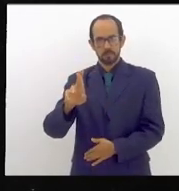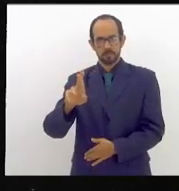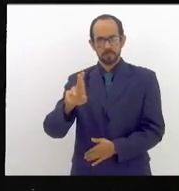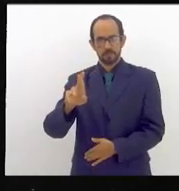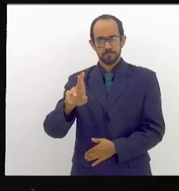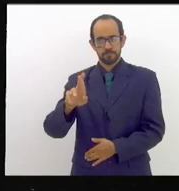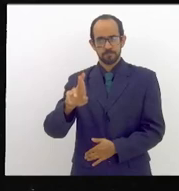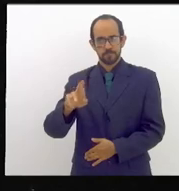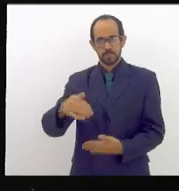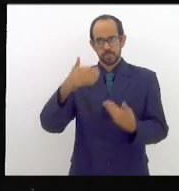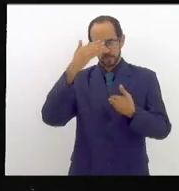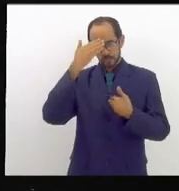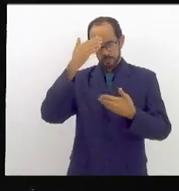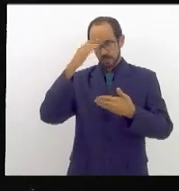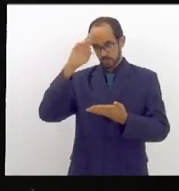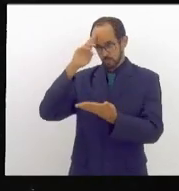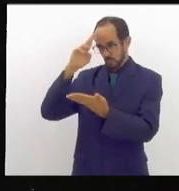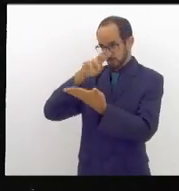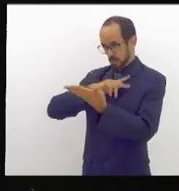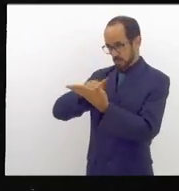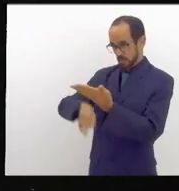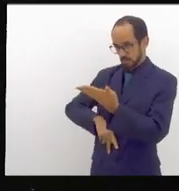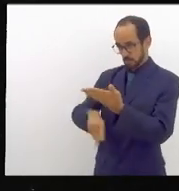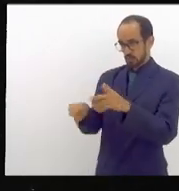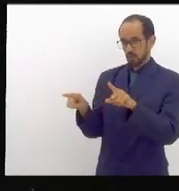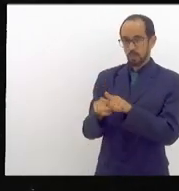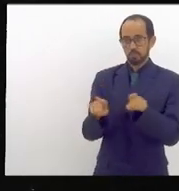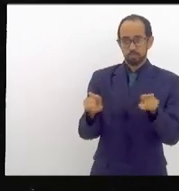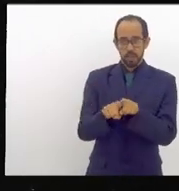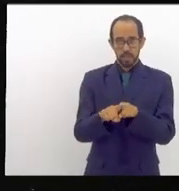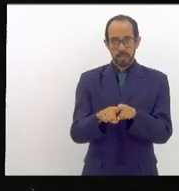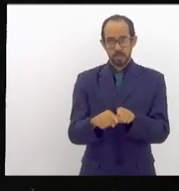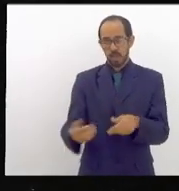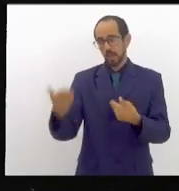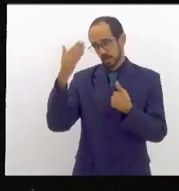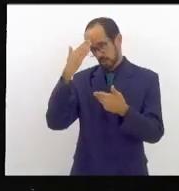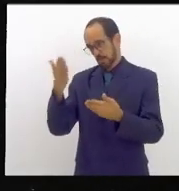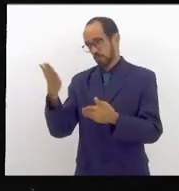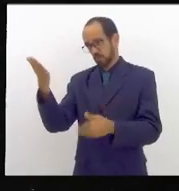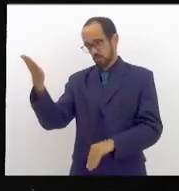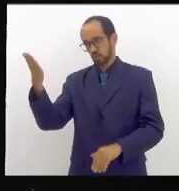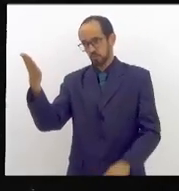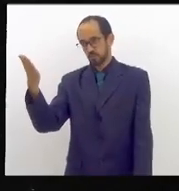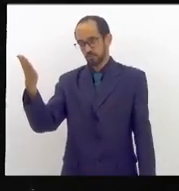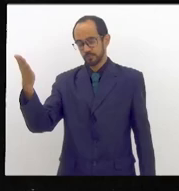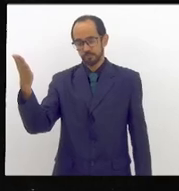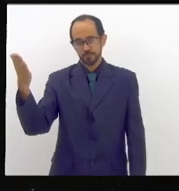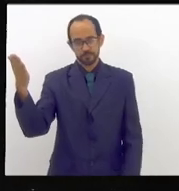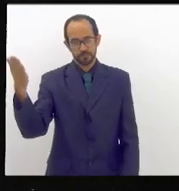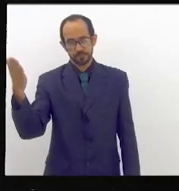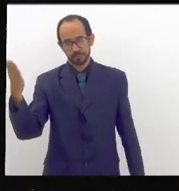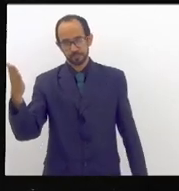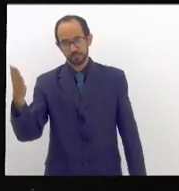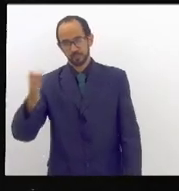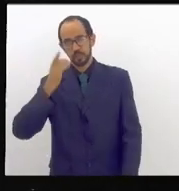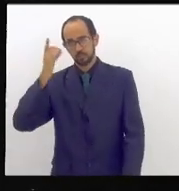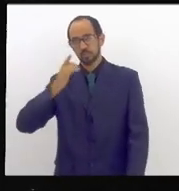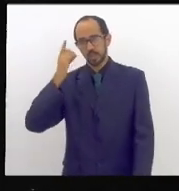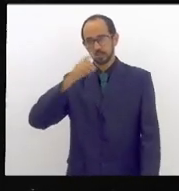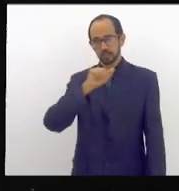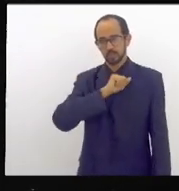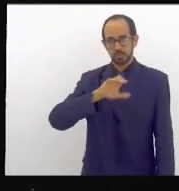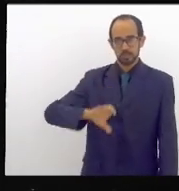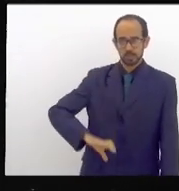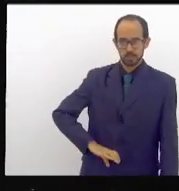e nesse agradecimento senhor presidente eu quero agradecer ao Senhor Deputado André